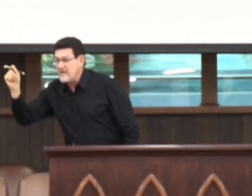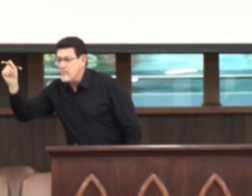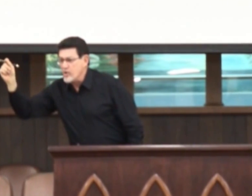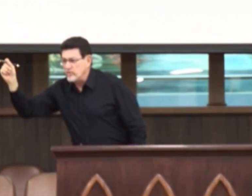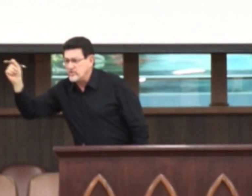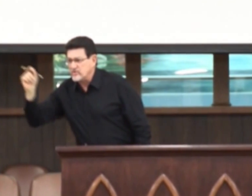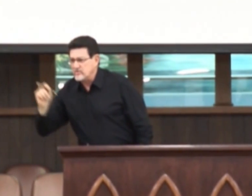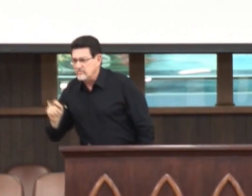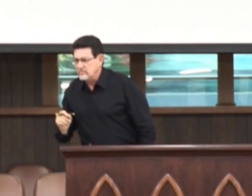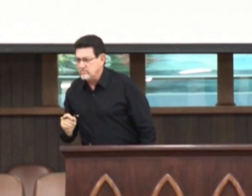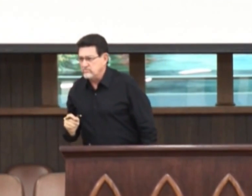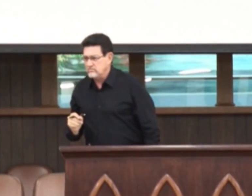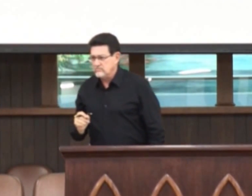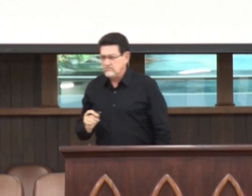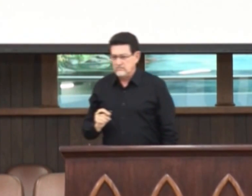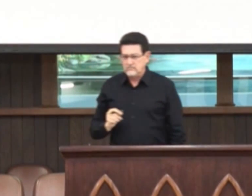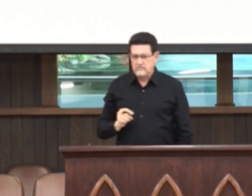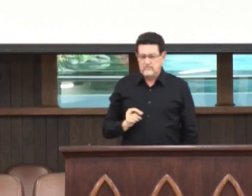do que os demônios.